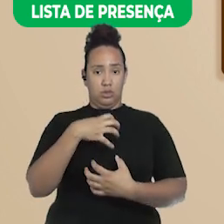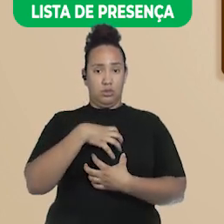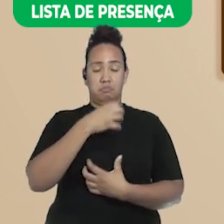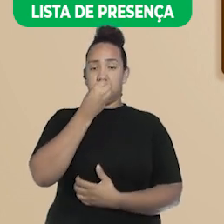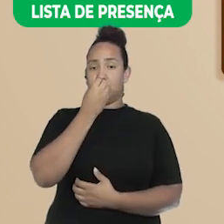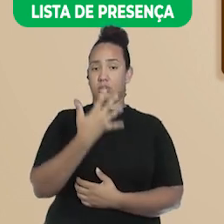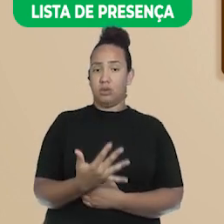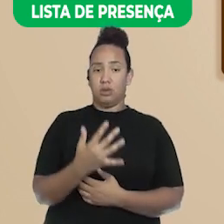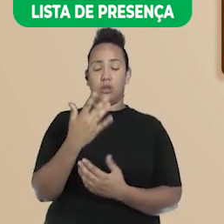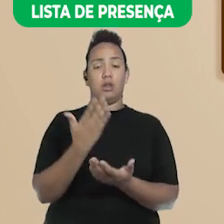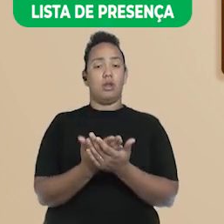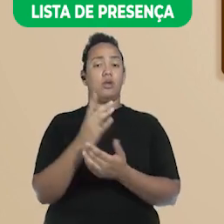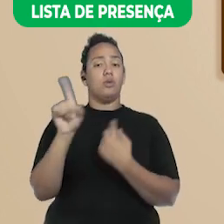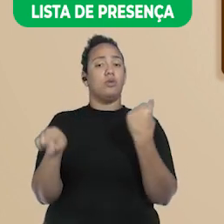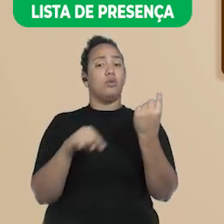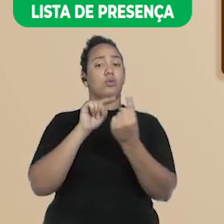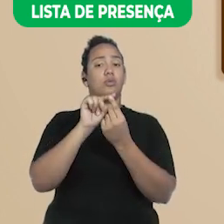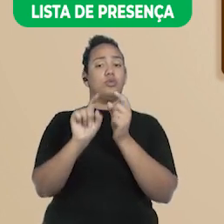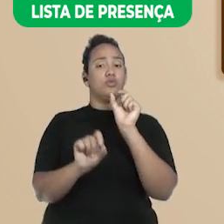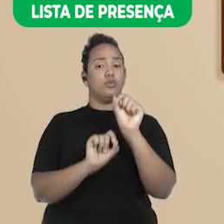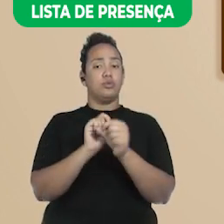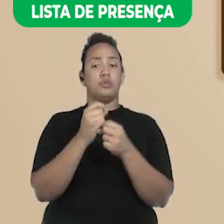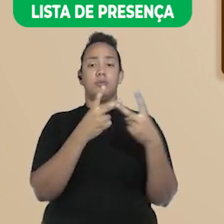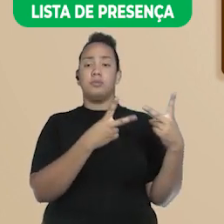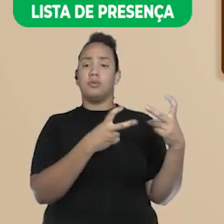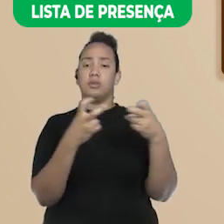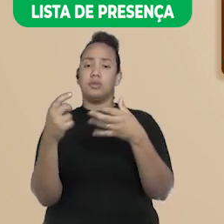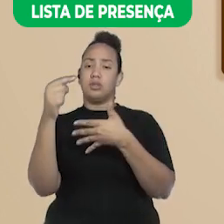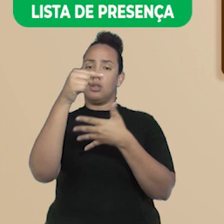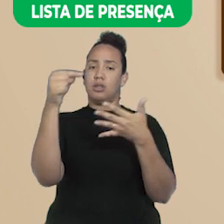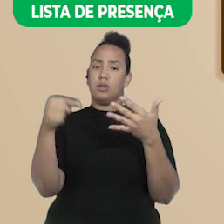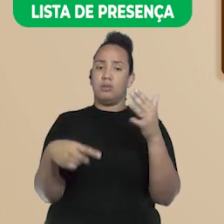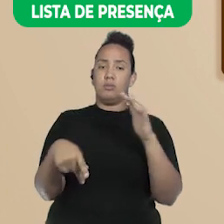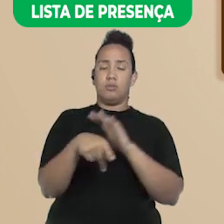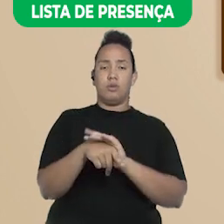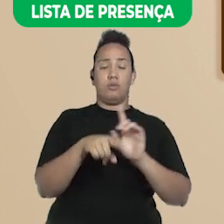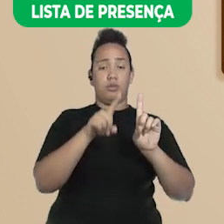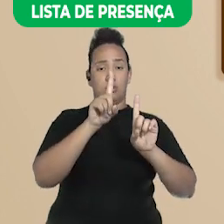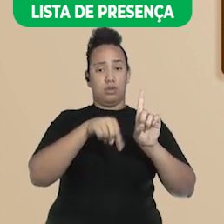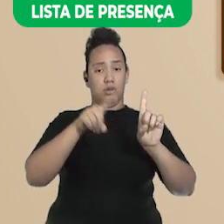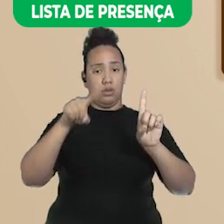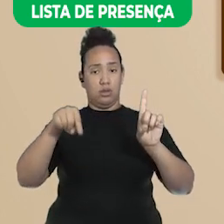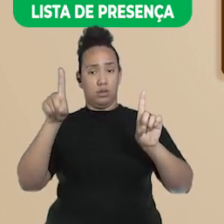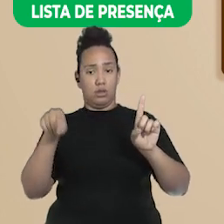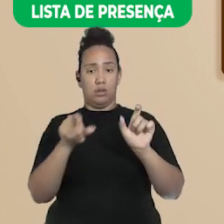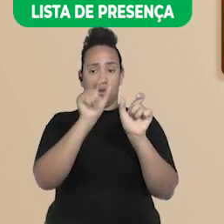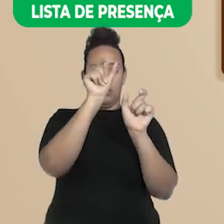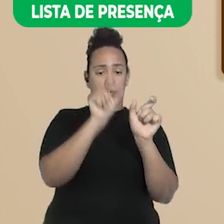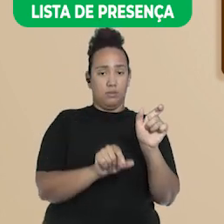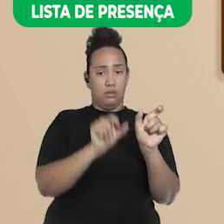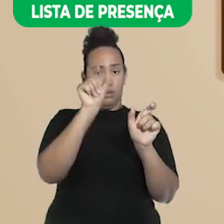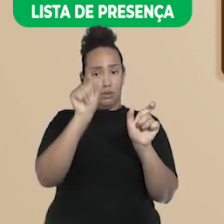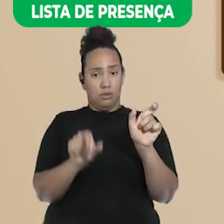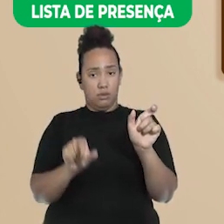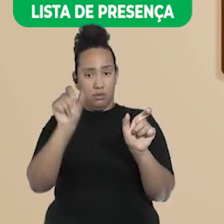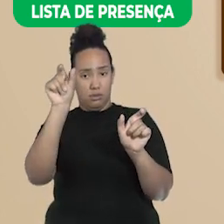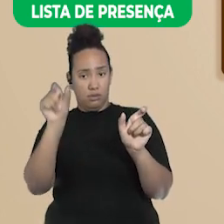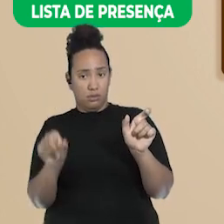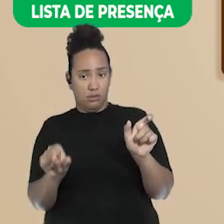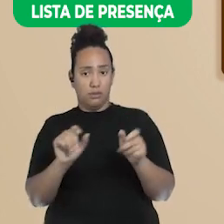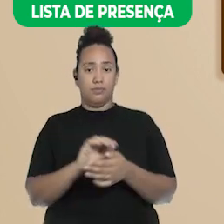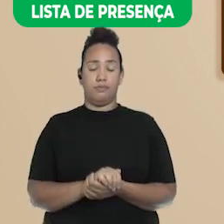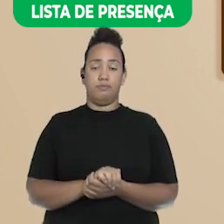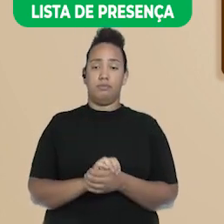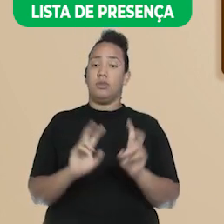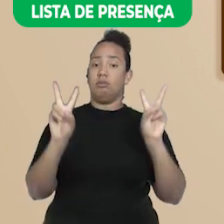objetivo de nossa aula é reconhecer elementos de um gráfico de colunas, barras e linhas. Eixo,